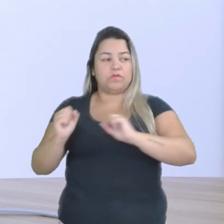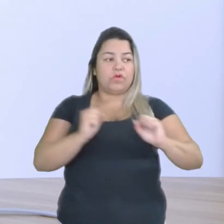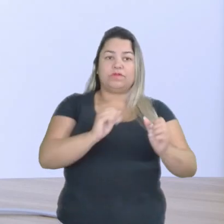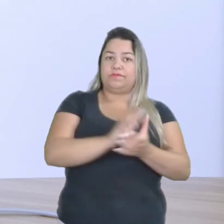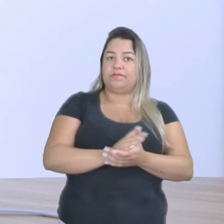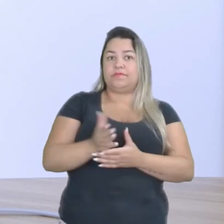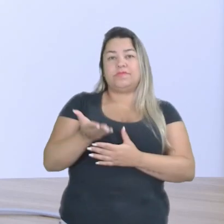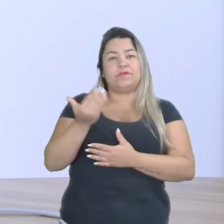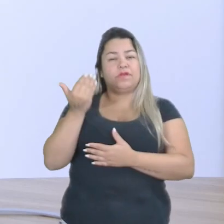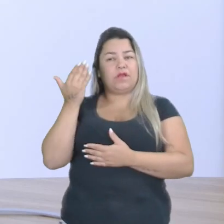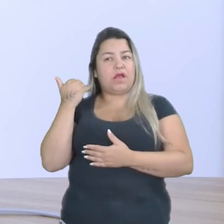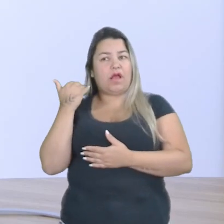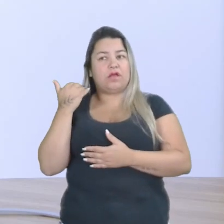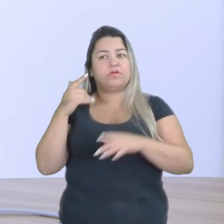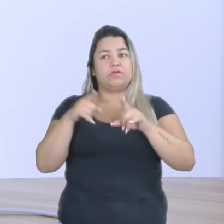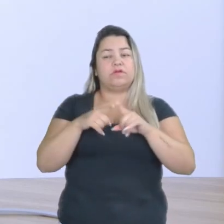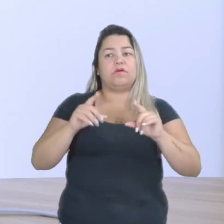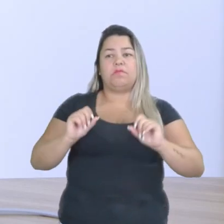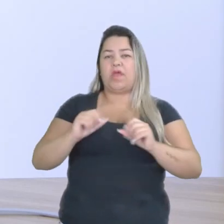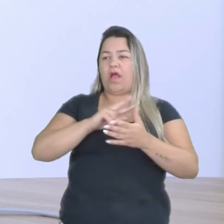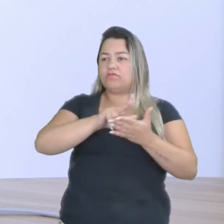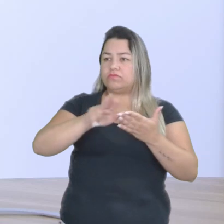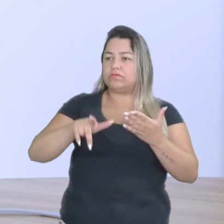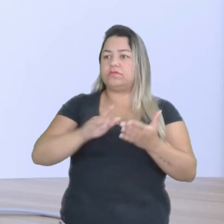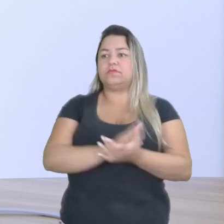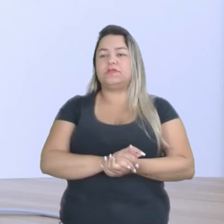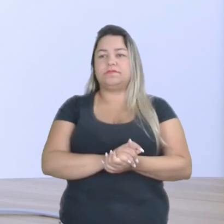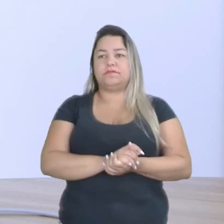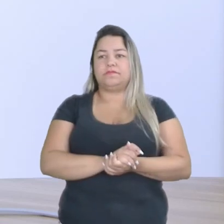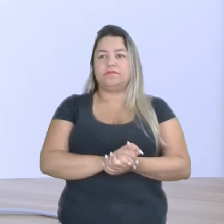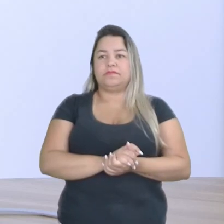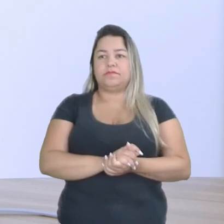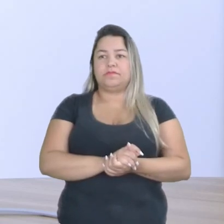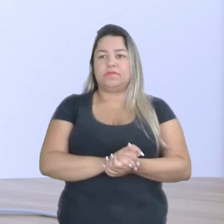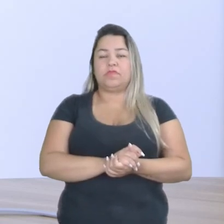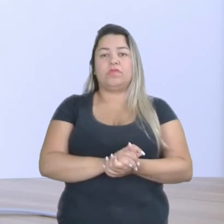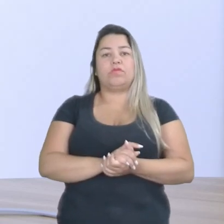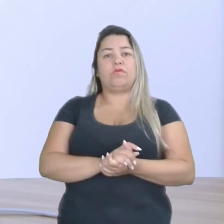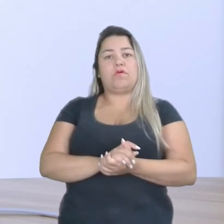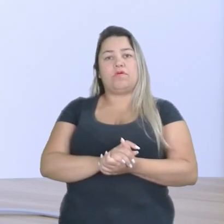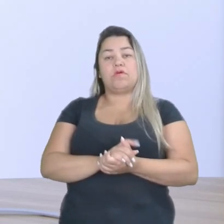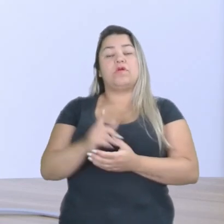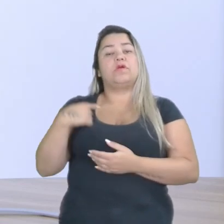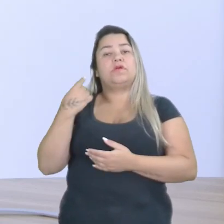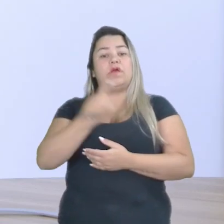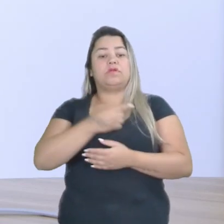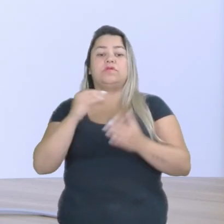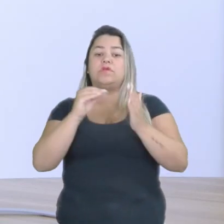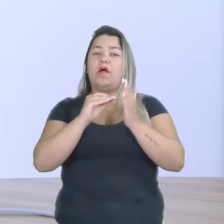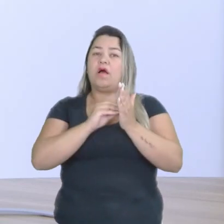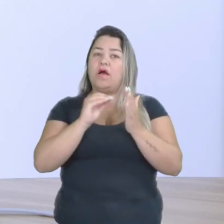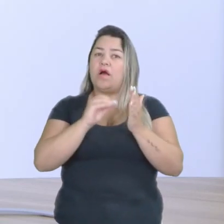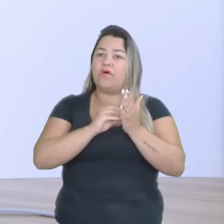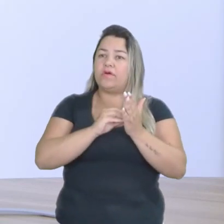né? Desde os parlamentos ao executivo, enfim, né? E o que a nossa ausência